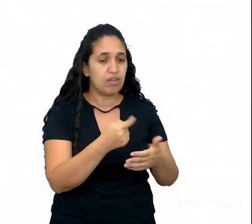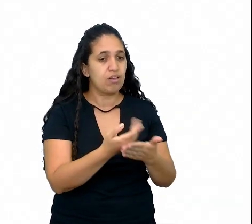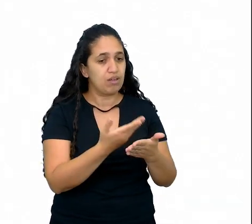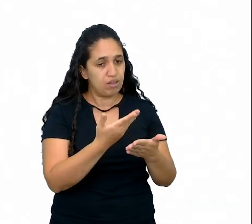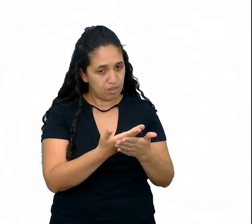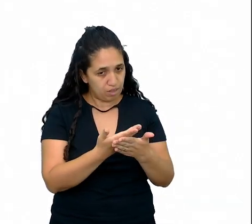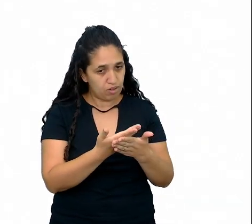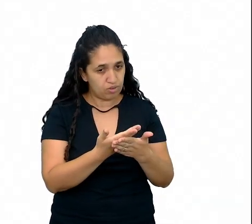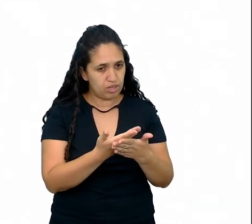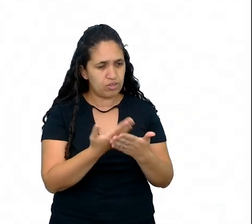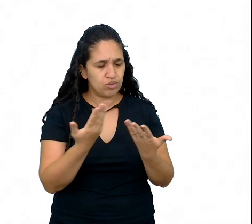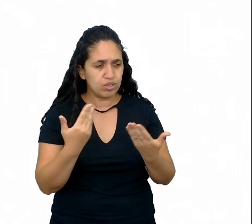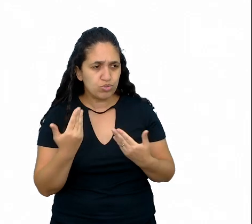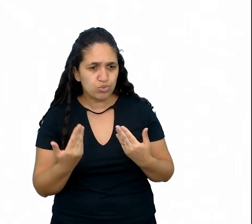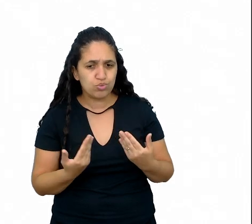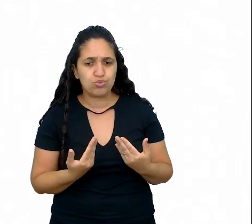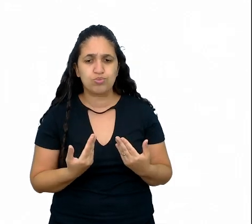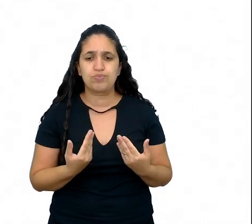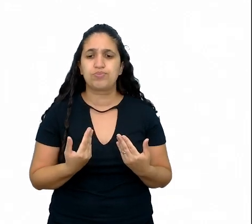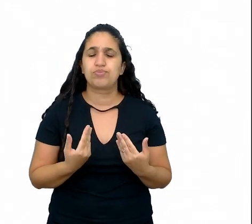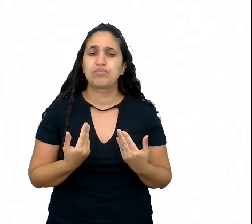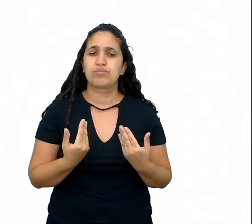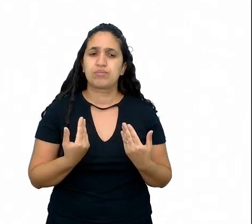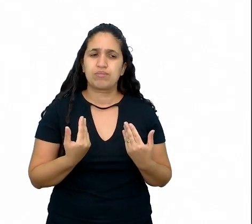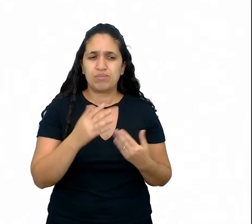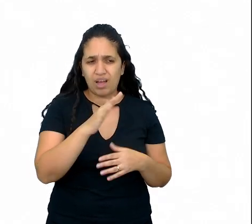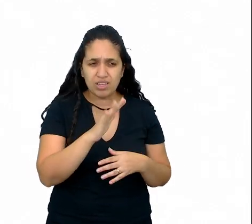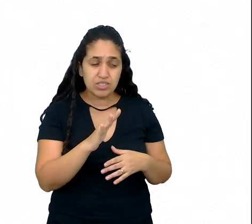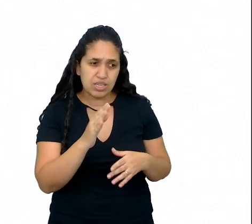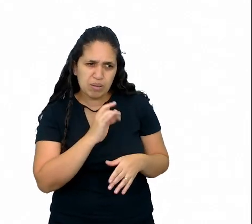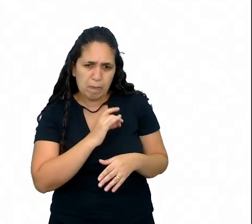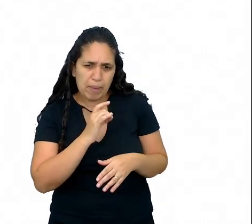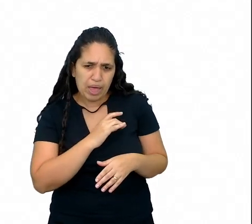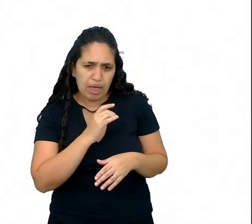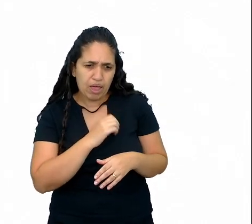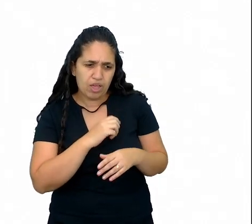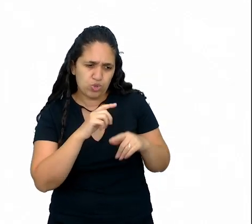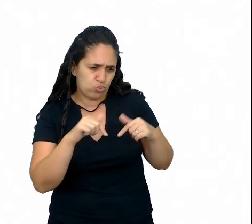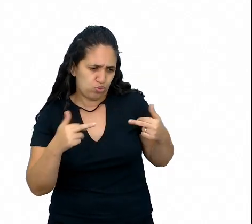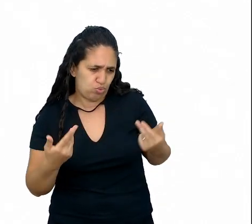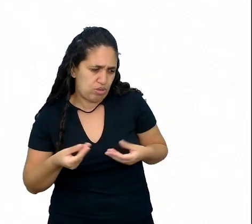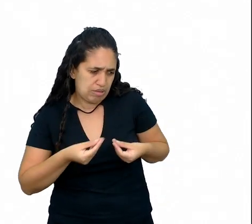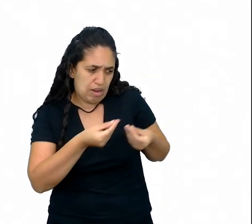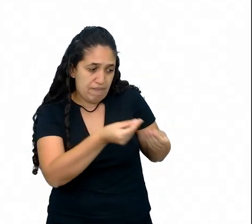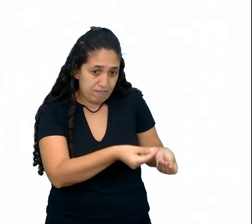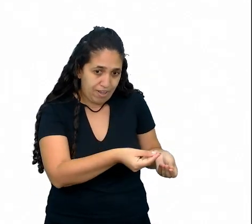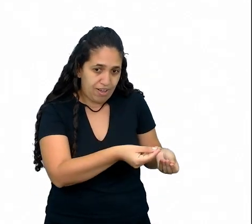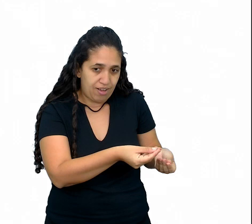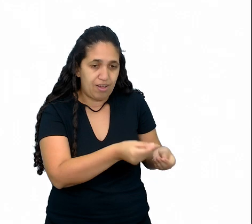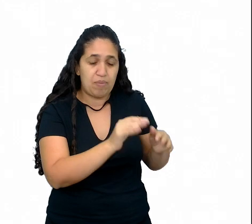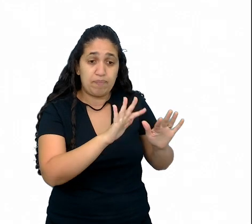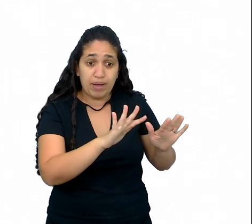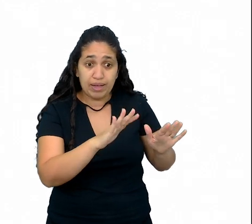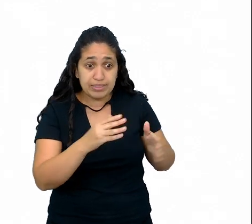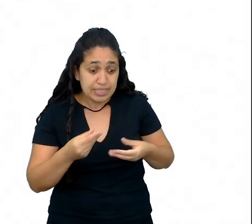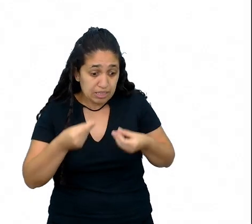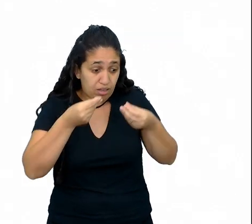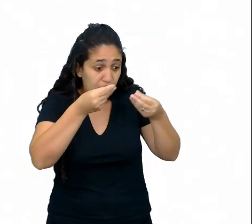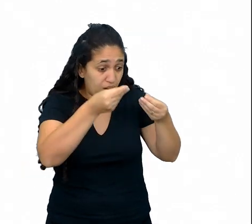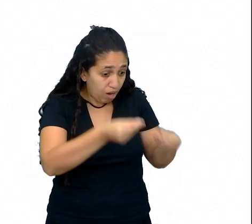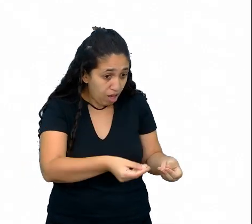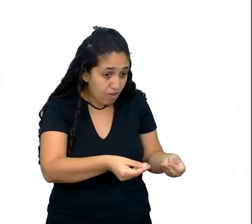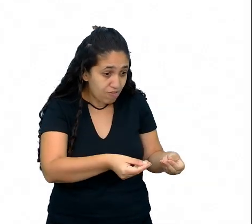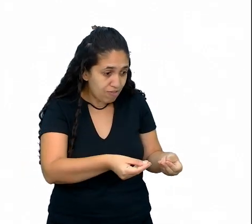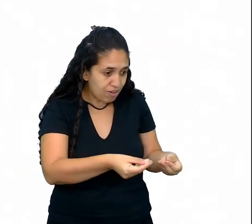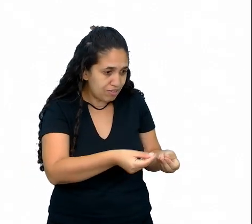aula, quando a gente, às vezes a gente tem receio de levar alguma coisa ali para a sala de aula, para os estudantes, mas quando a gente leva ali